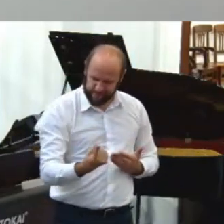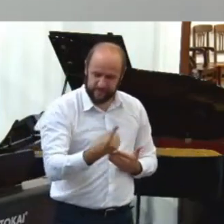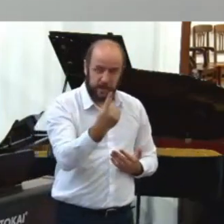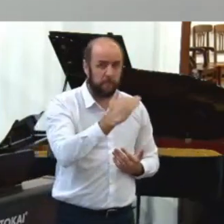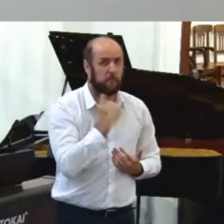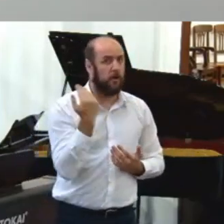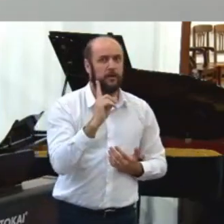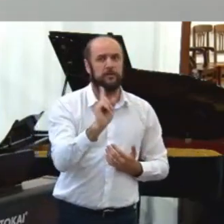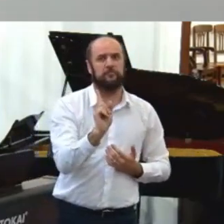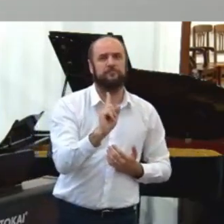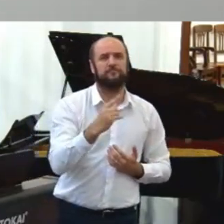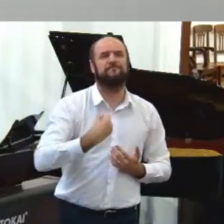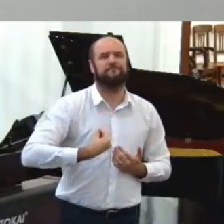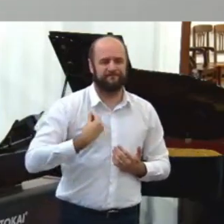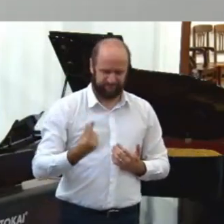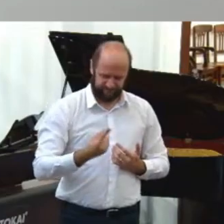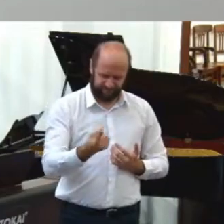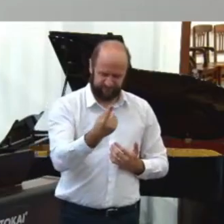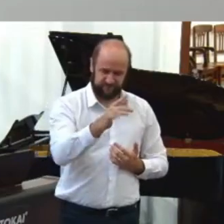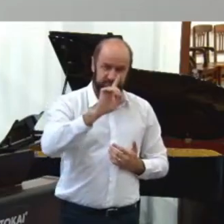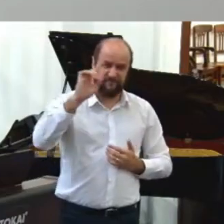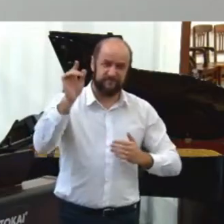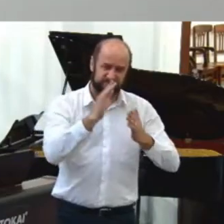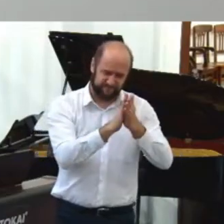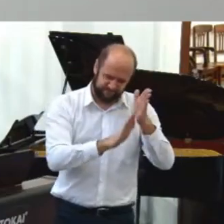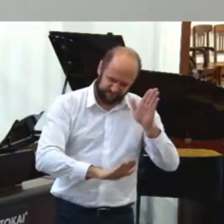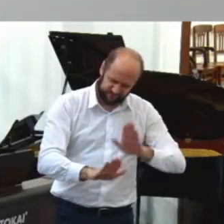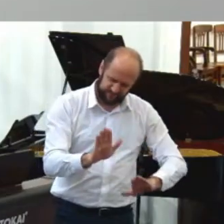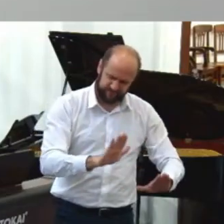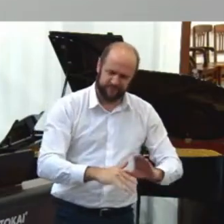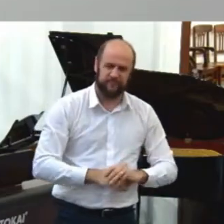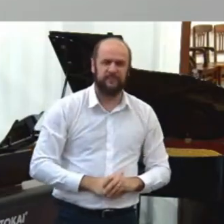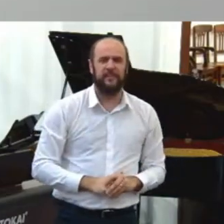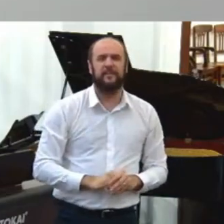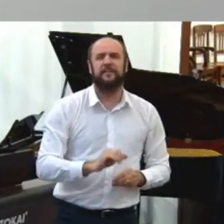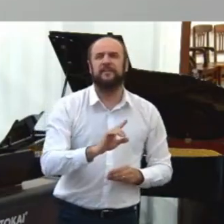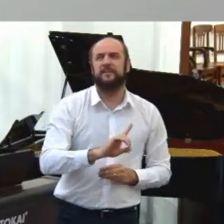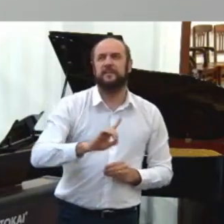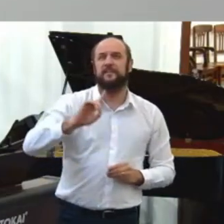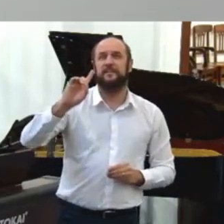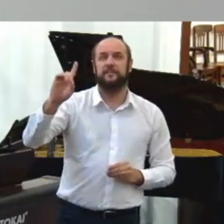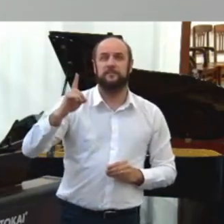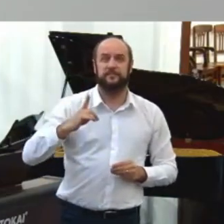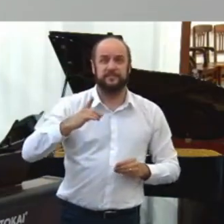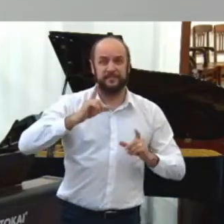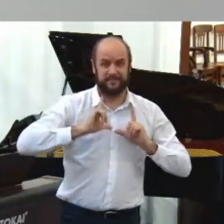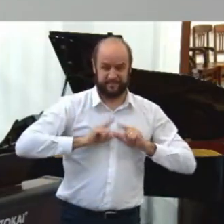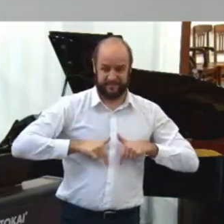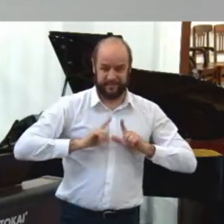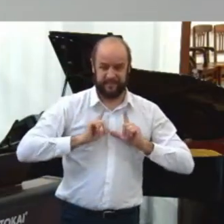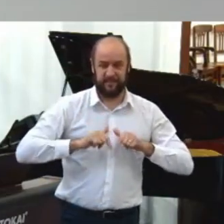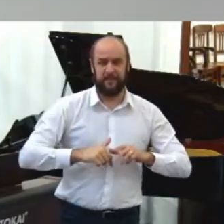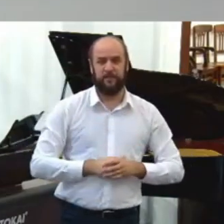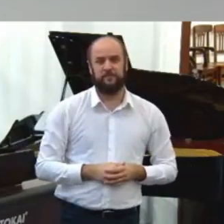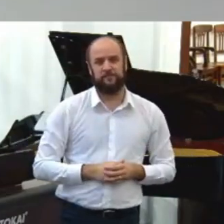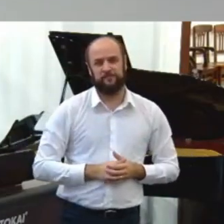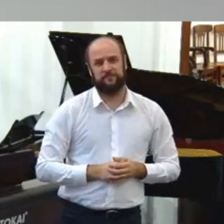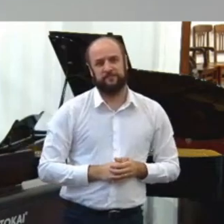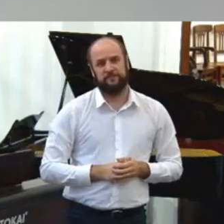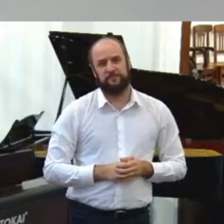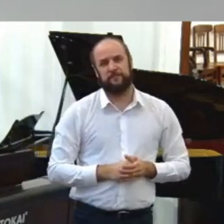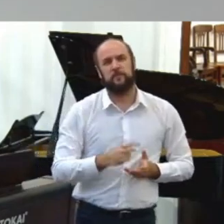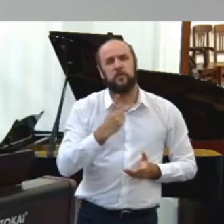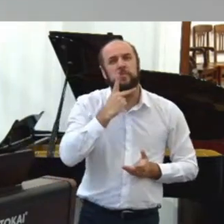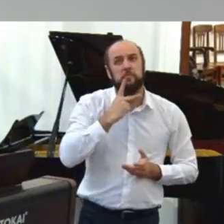eterna. Esse é o Deus que nós adoramos. Esse é o Deus vivo de Israel. Esse é o